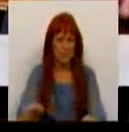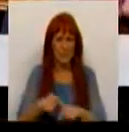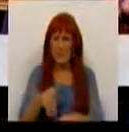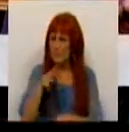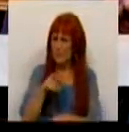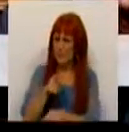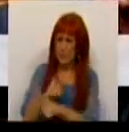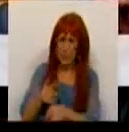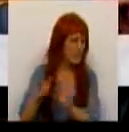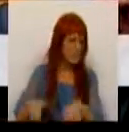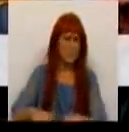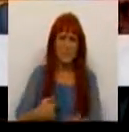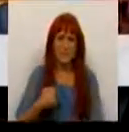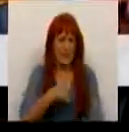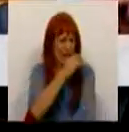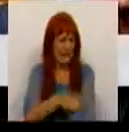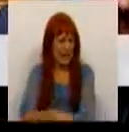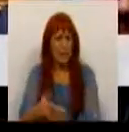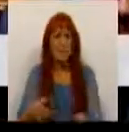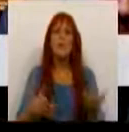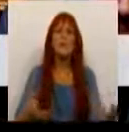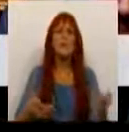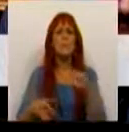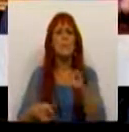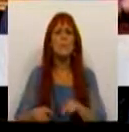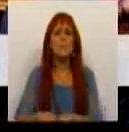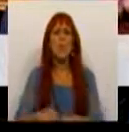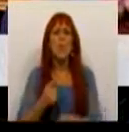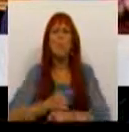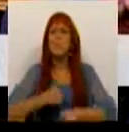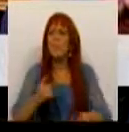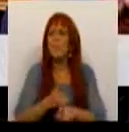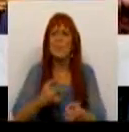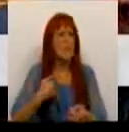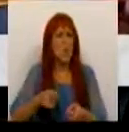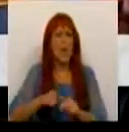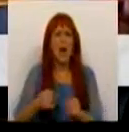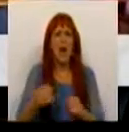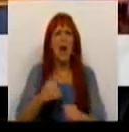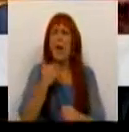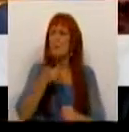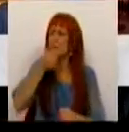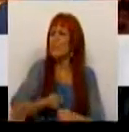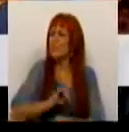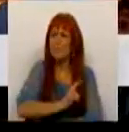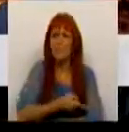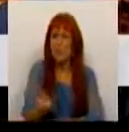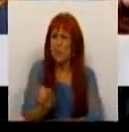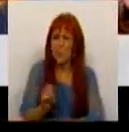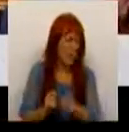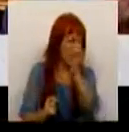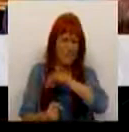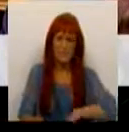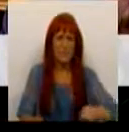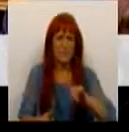esse argumento é absolutamente ridículo e, portanto, o motivo não é a ausência de competência nem